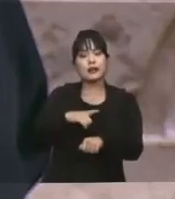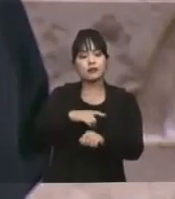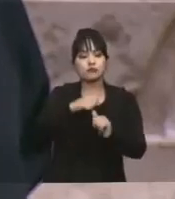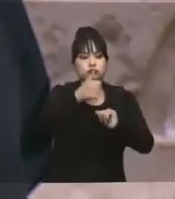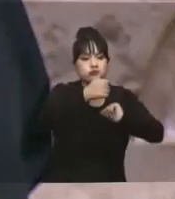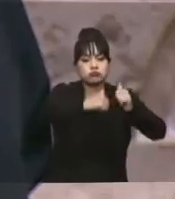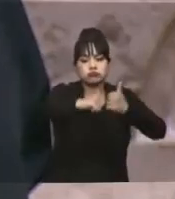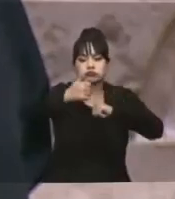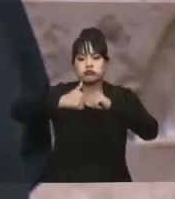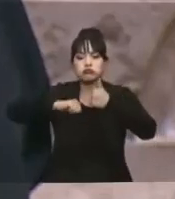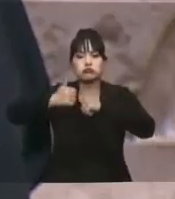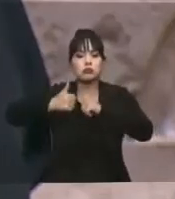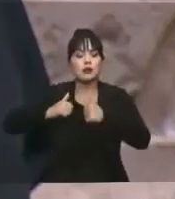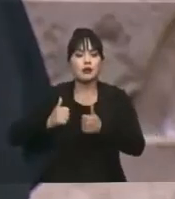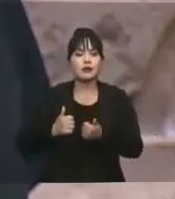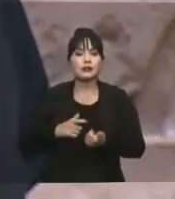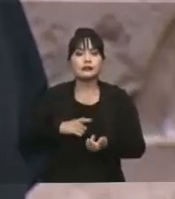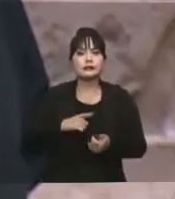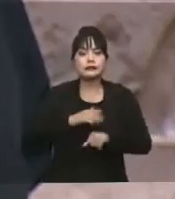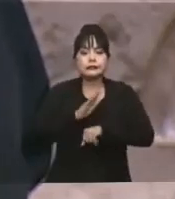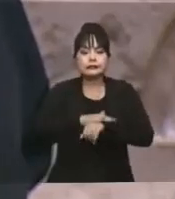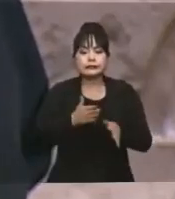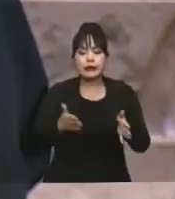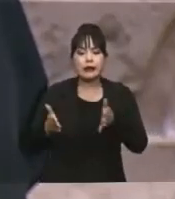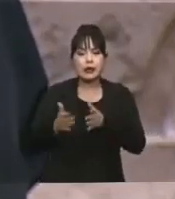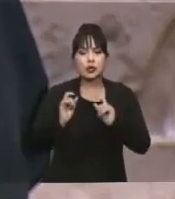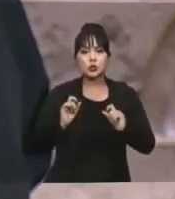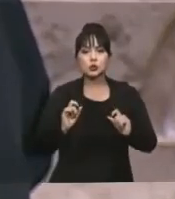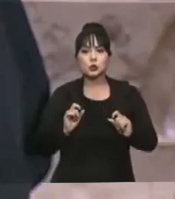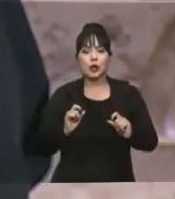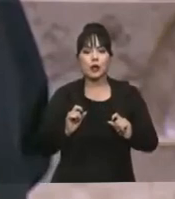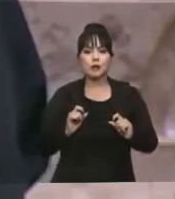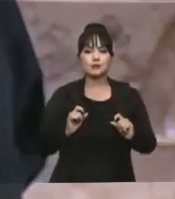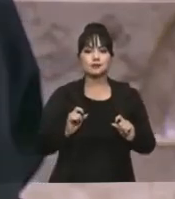aferir a validade